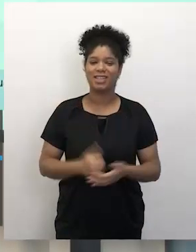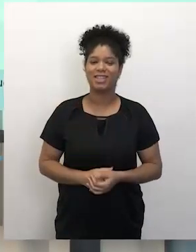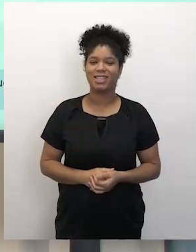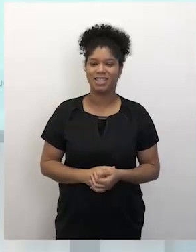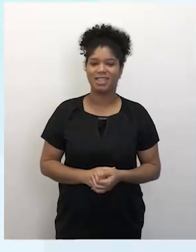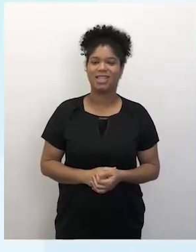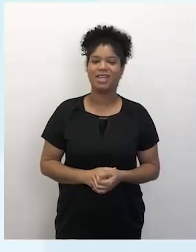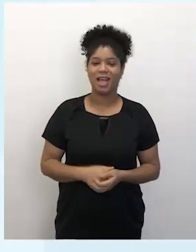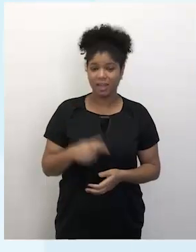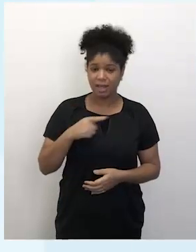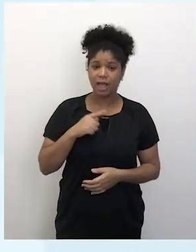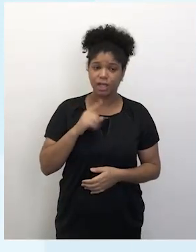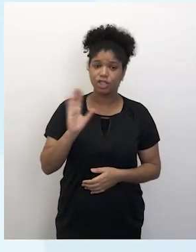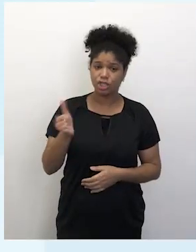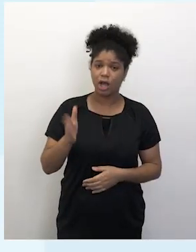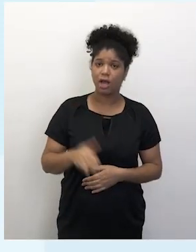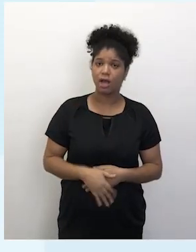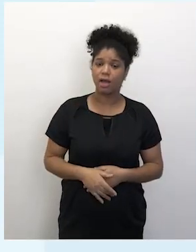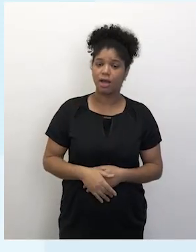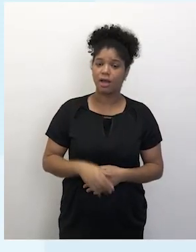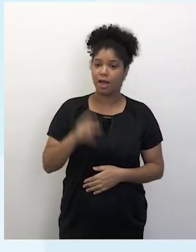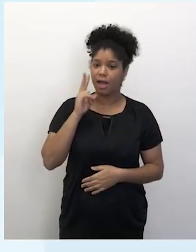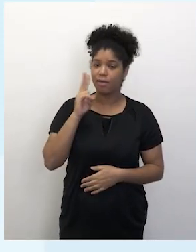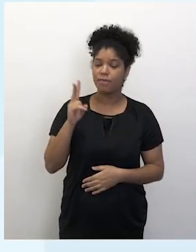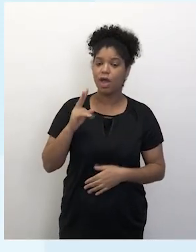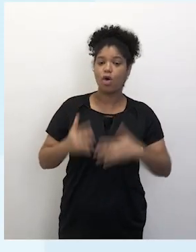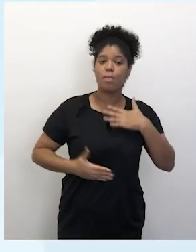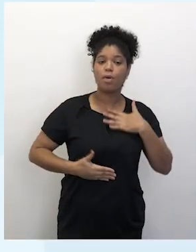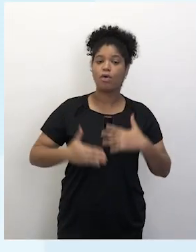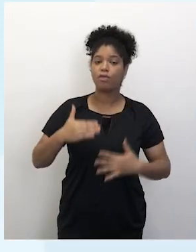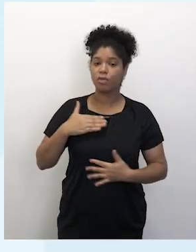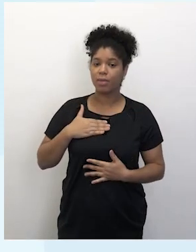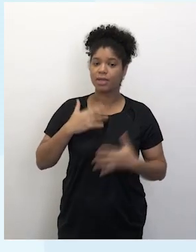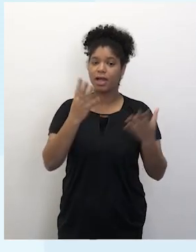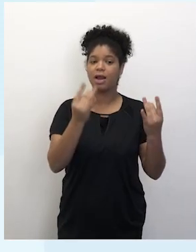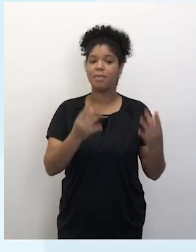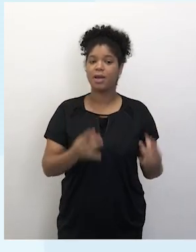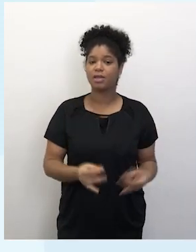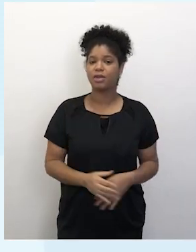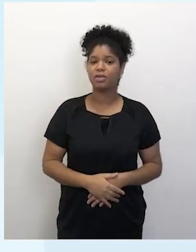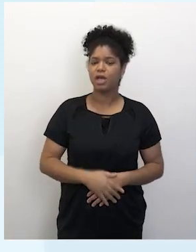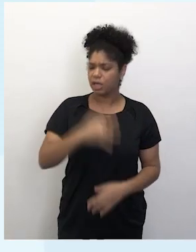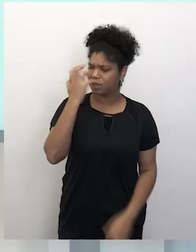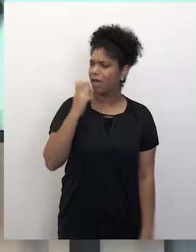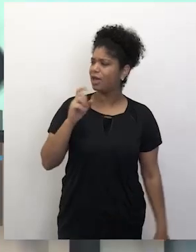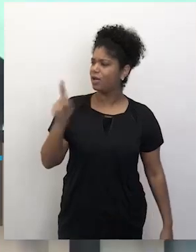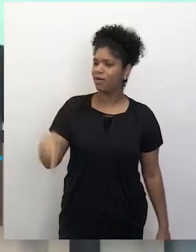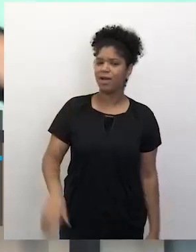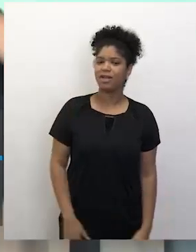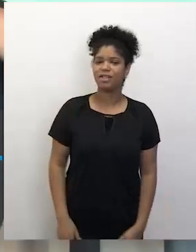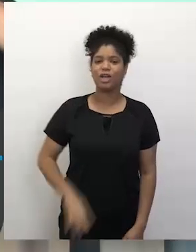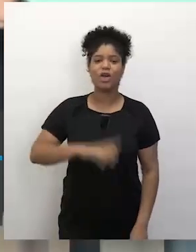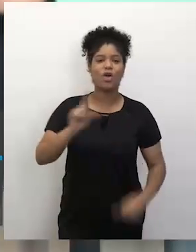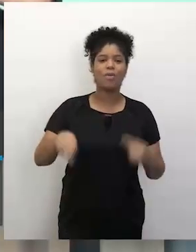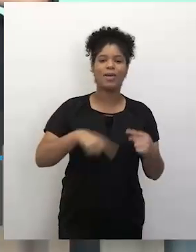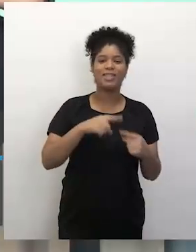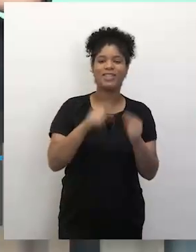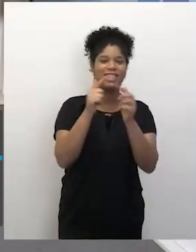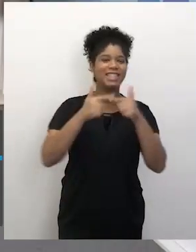objetivo, reconhecer os elementos aí nos movimentos, ok? Mara, mas isso aí é muito sério. Ó, o objetivo, faz